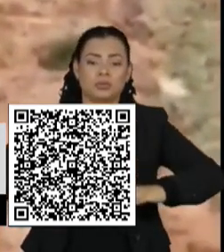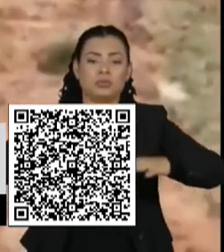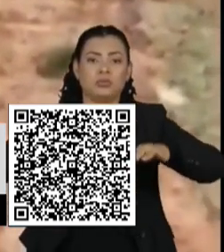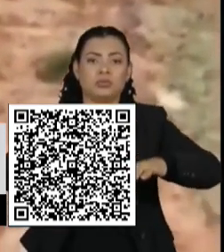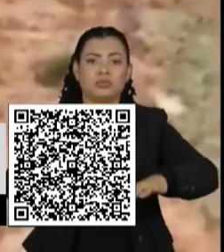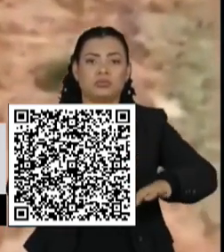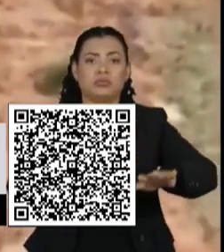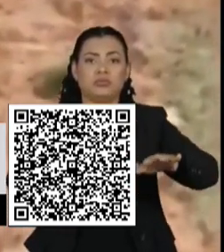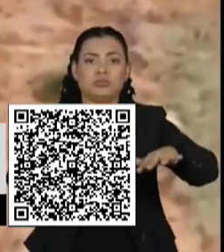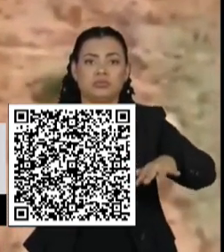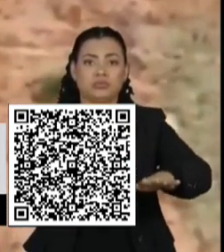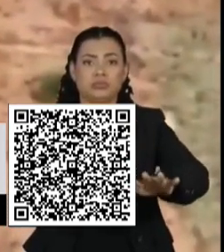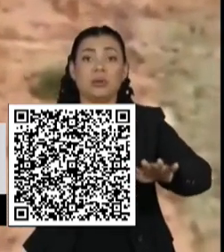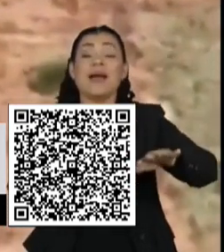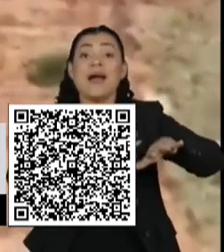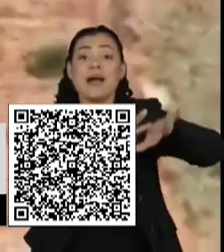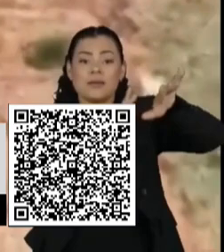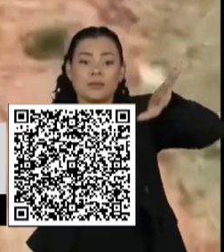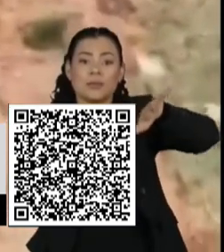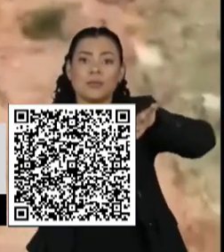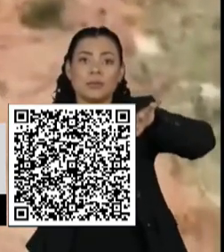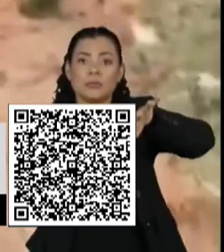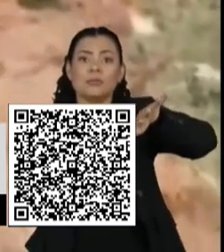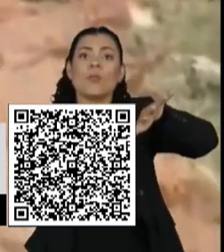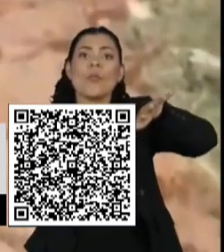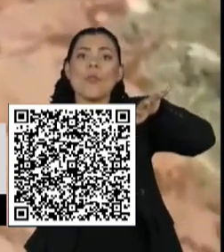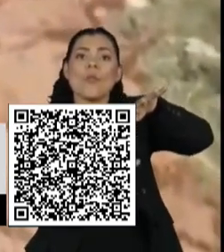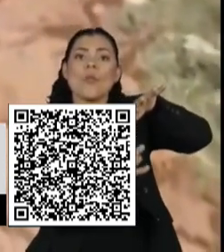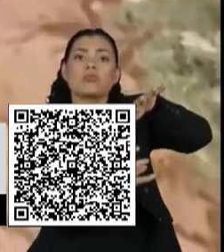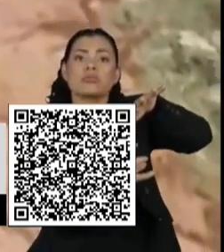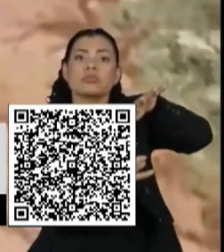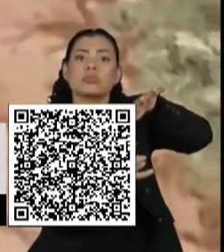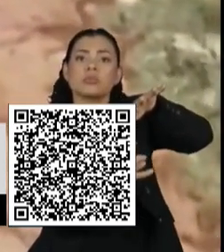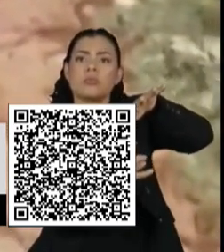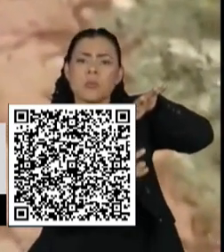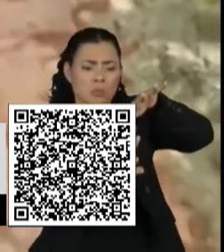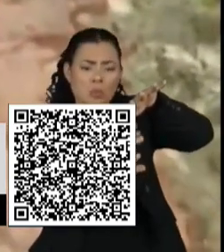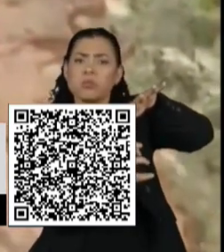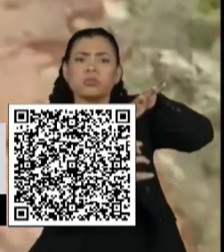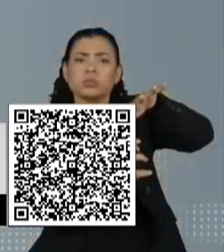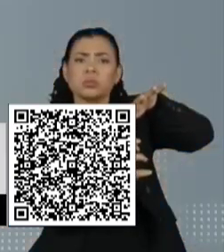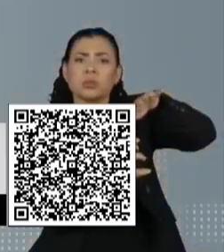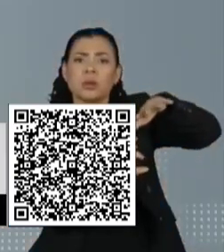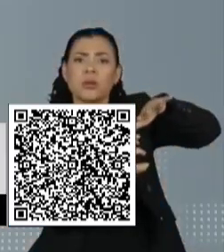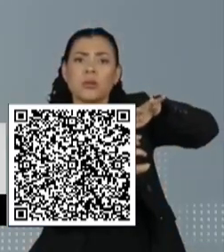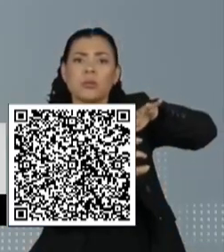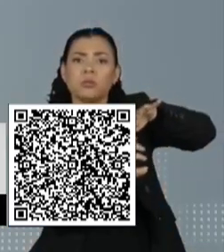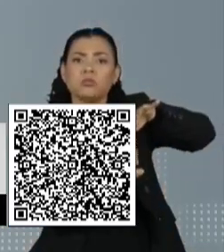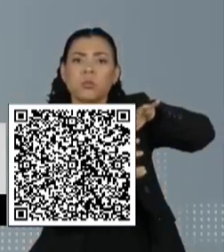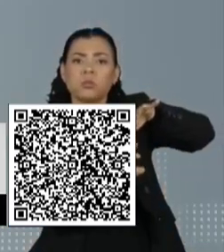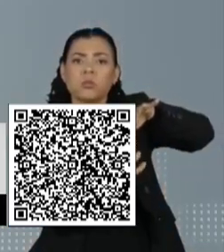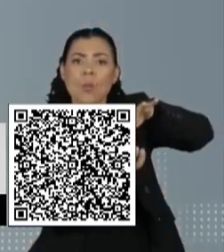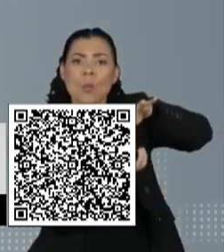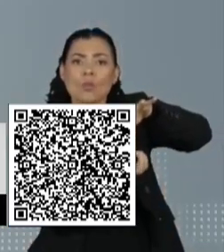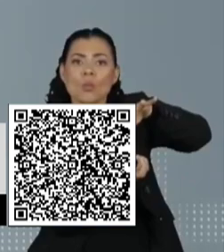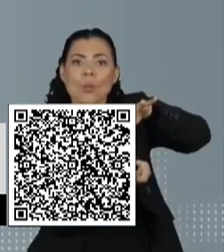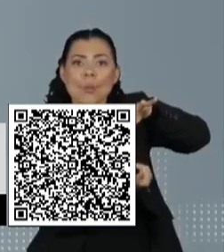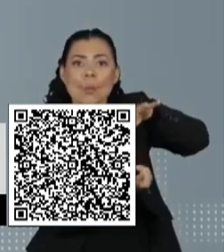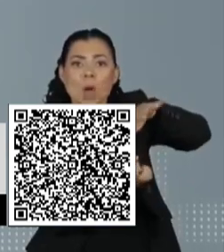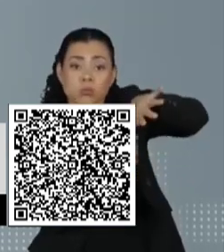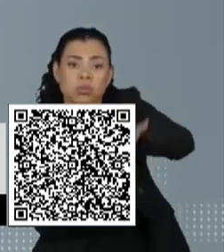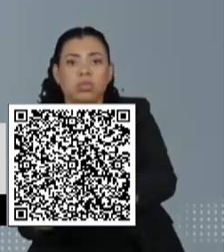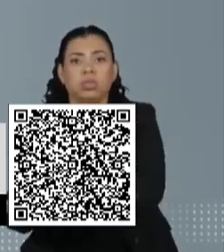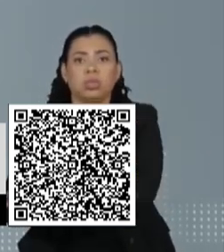e abre grandes cavernas subterrâneas, até que uma rachadura provoque a queda do terreno. No lago